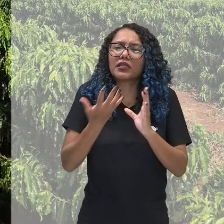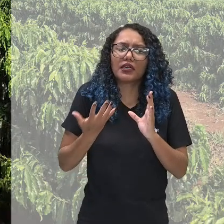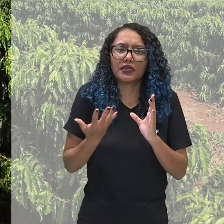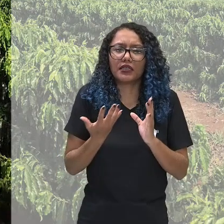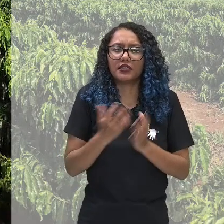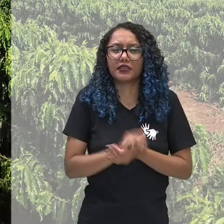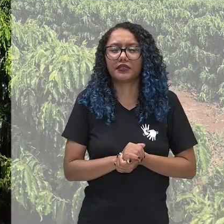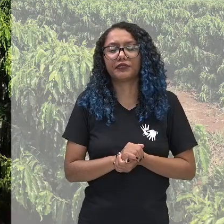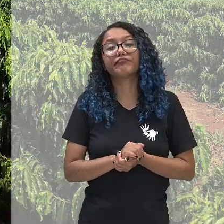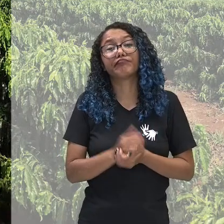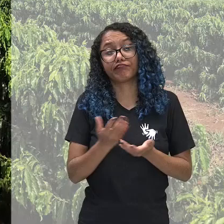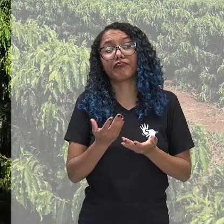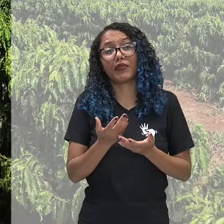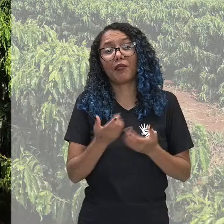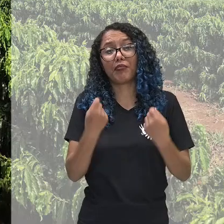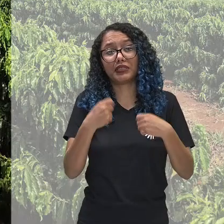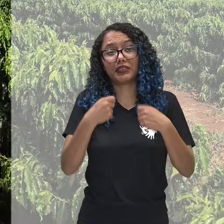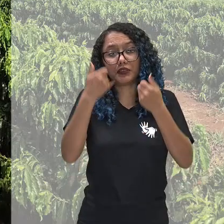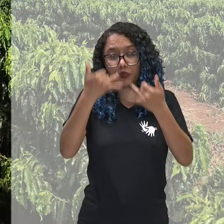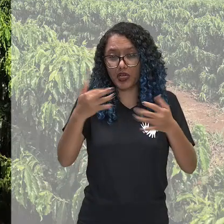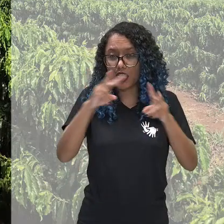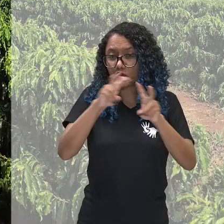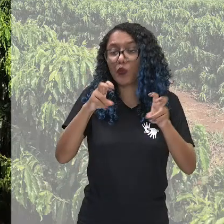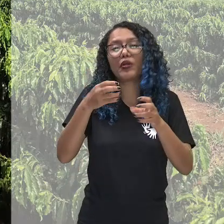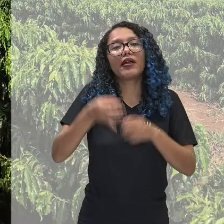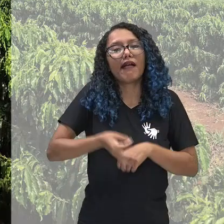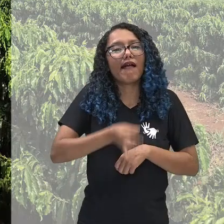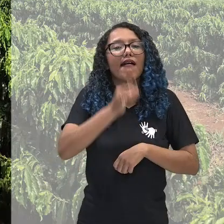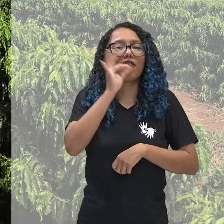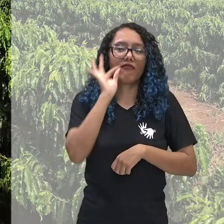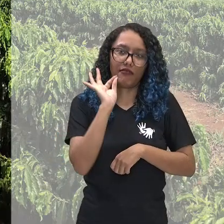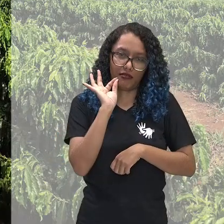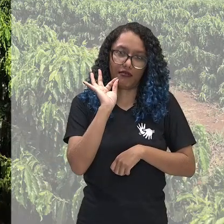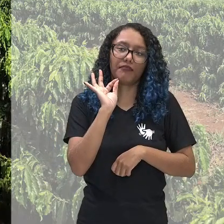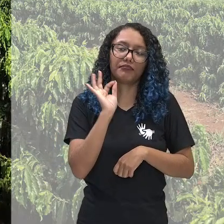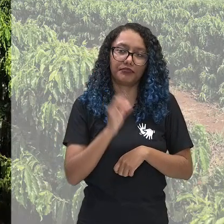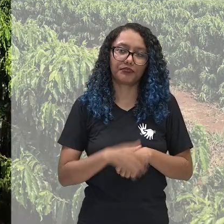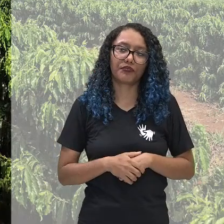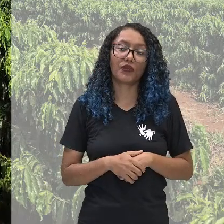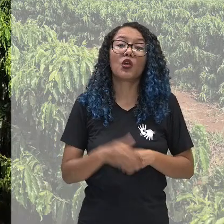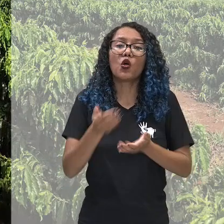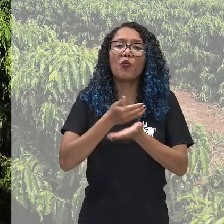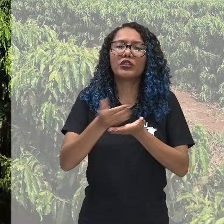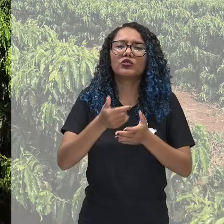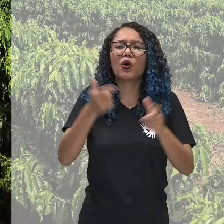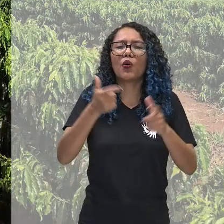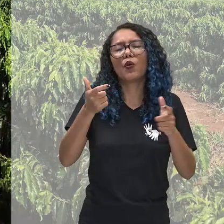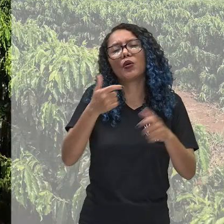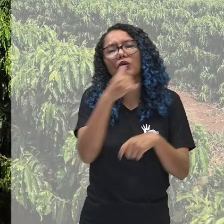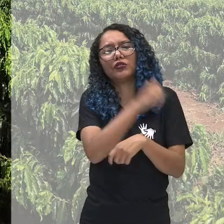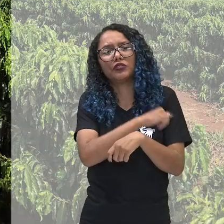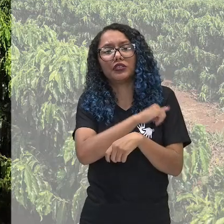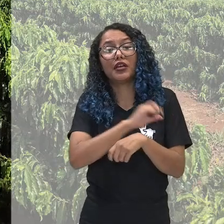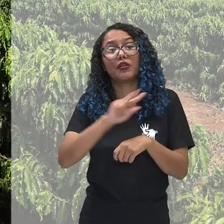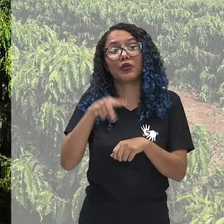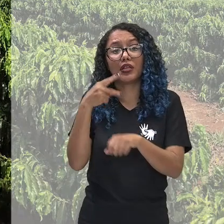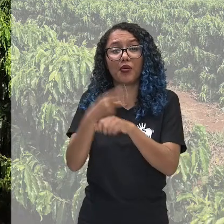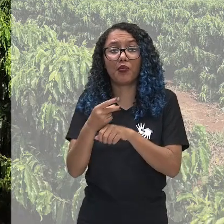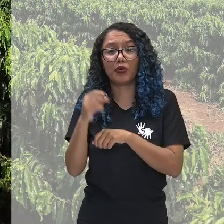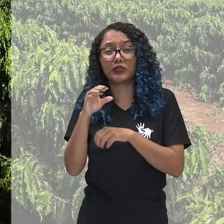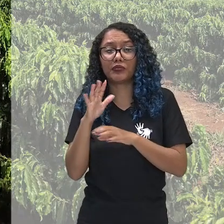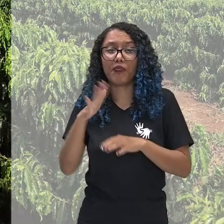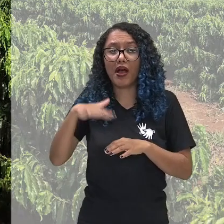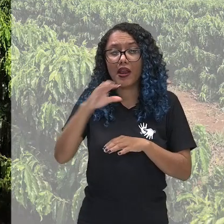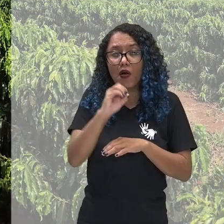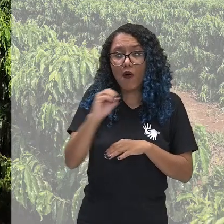tá, gente? Que prosperou primeiramente ali no Rio de Janeiro e posteriormente no Oeste Paulista.